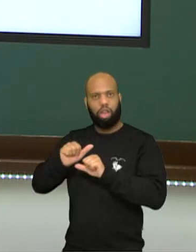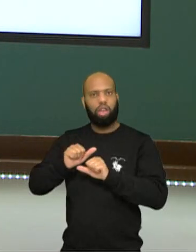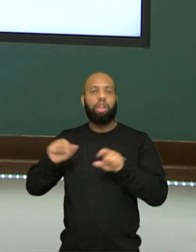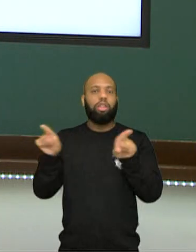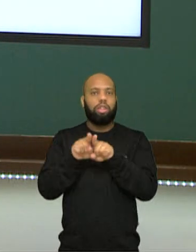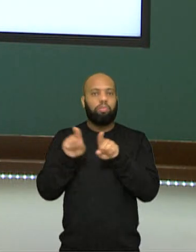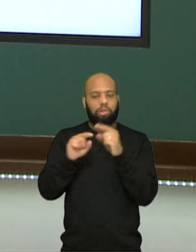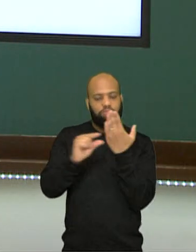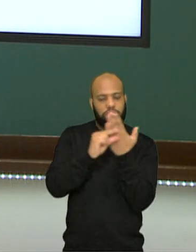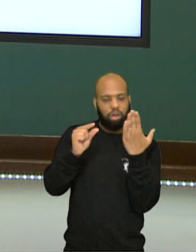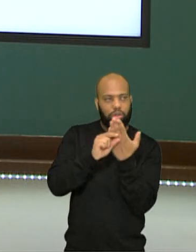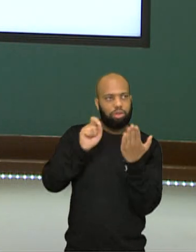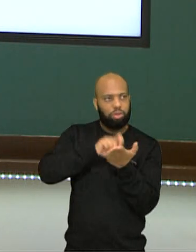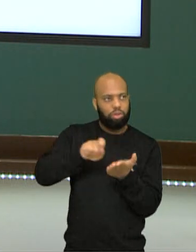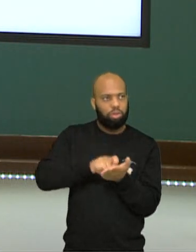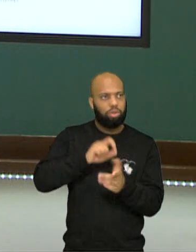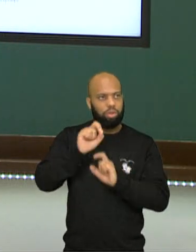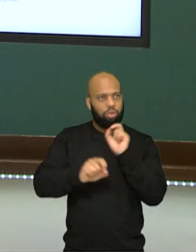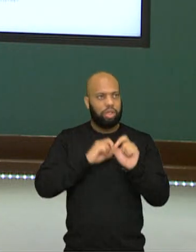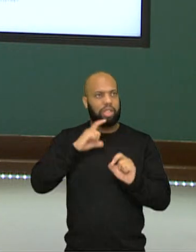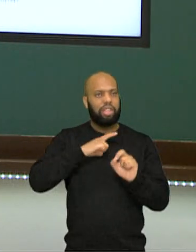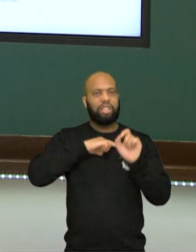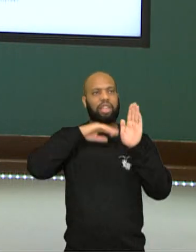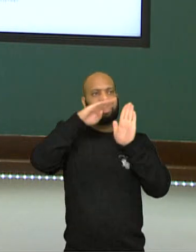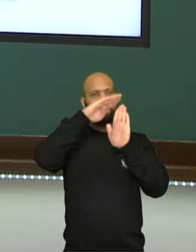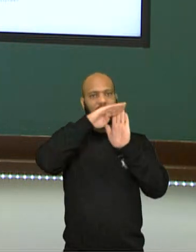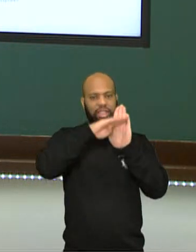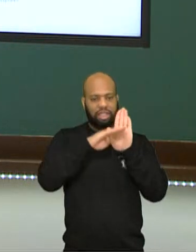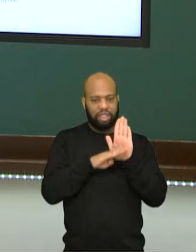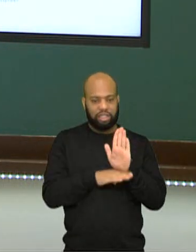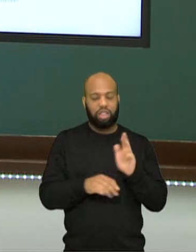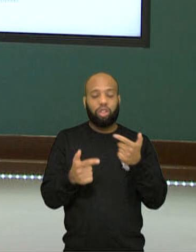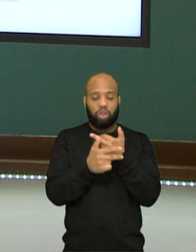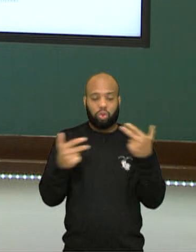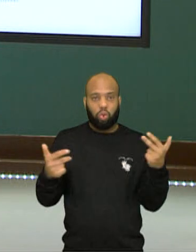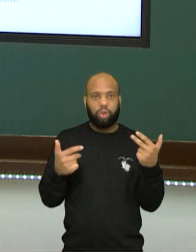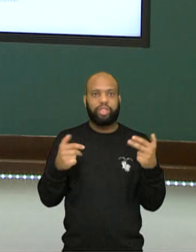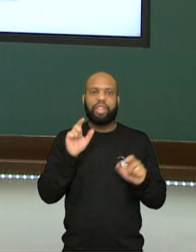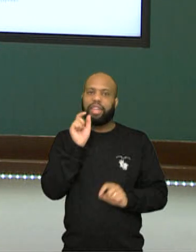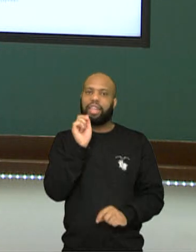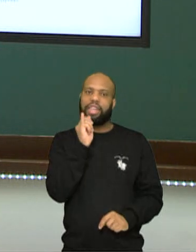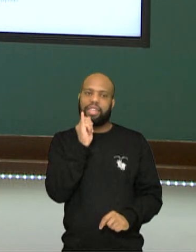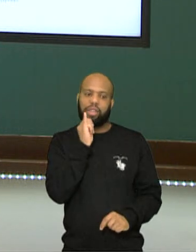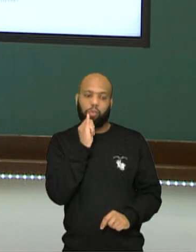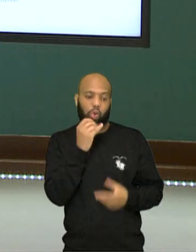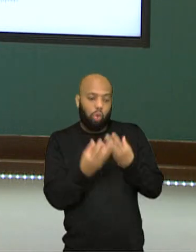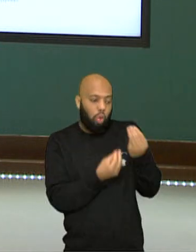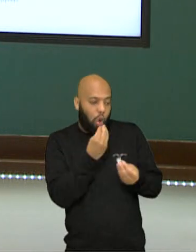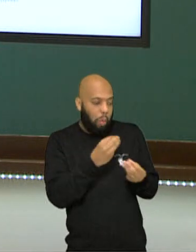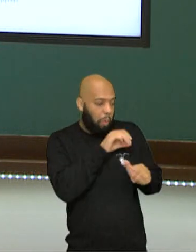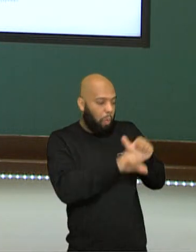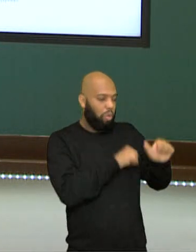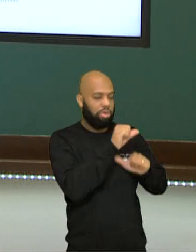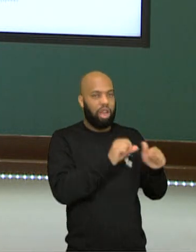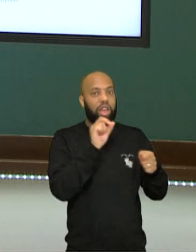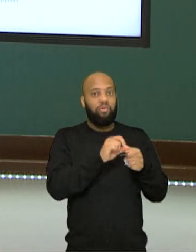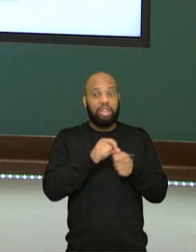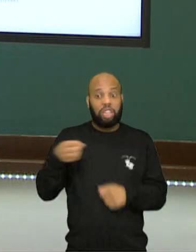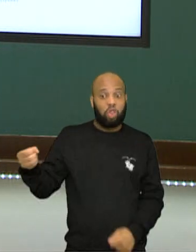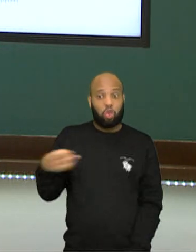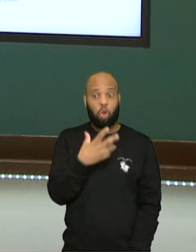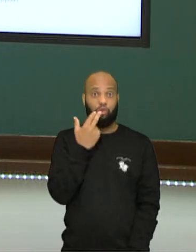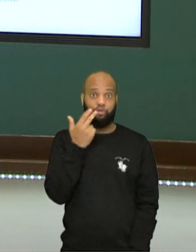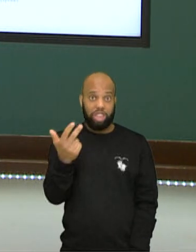autora sugere aqui uma lista de atividades para sair dessa zona de conforto e fazer coisas